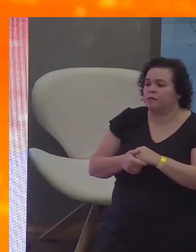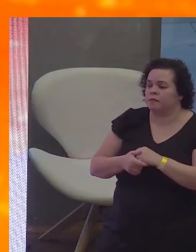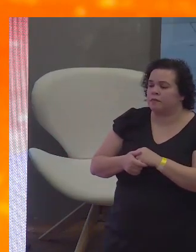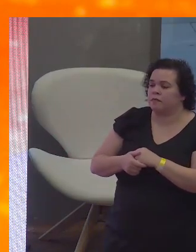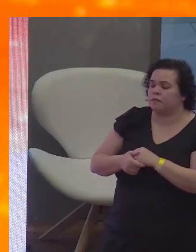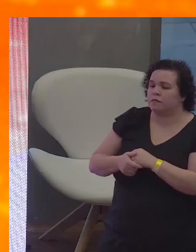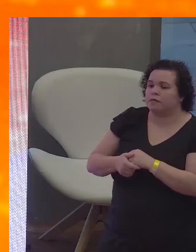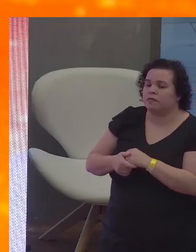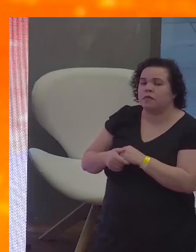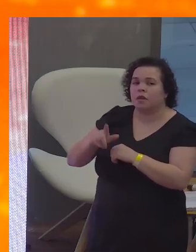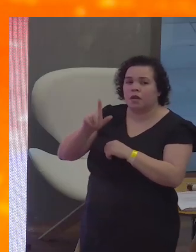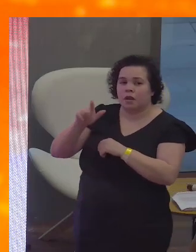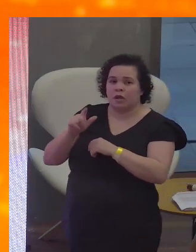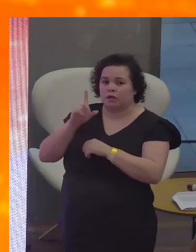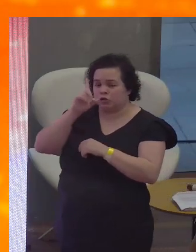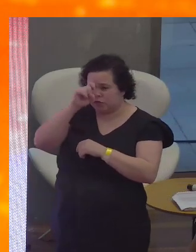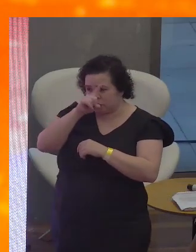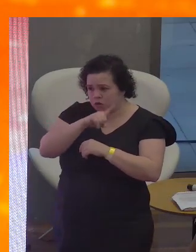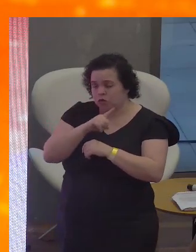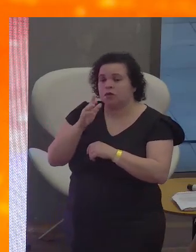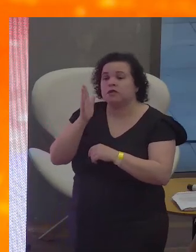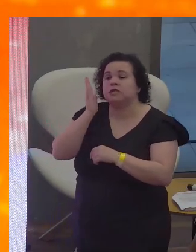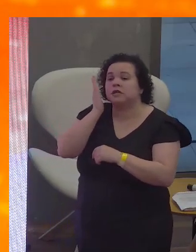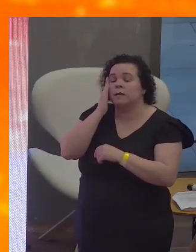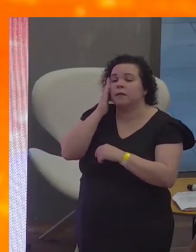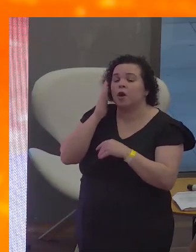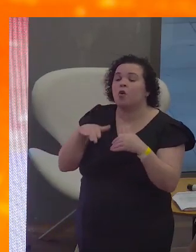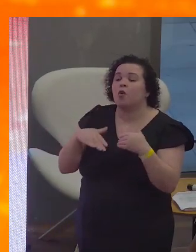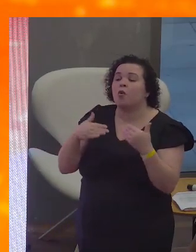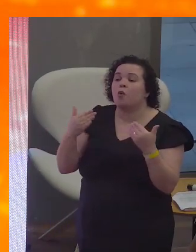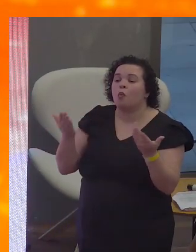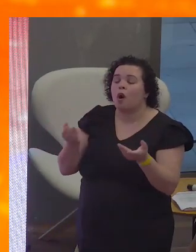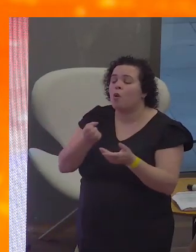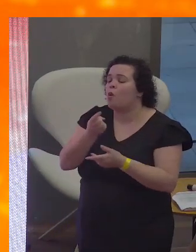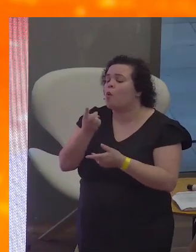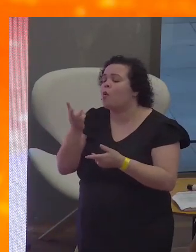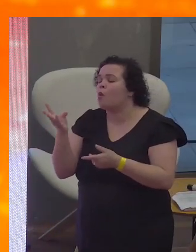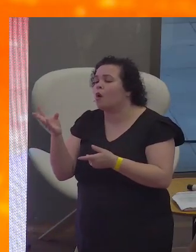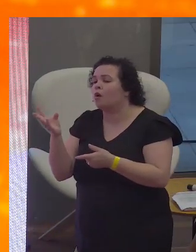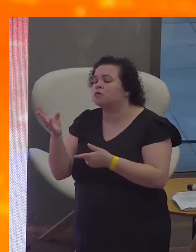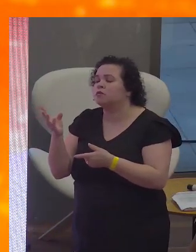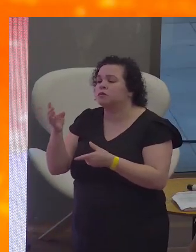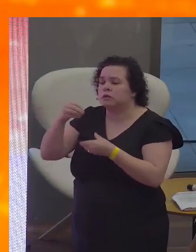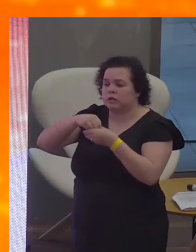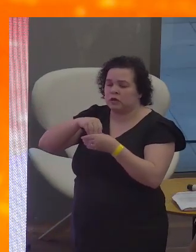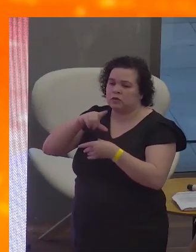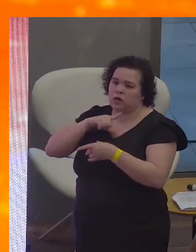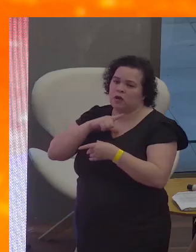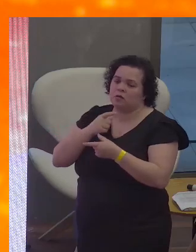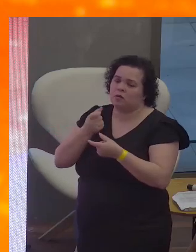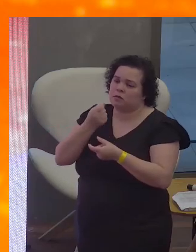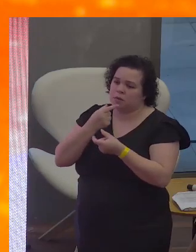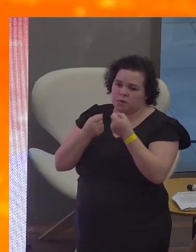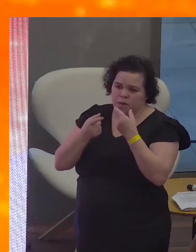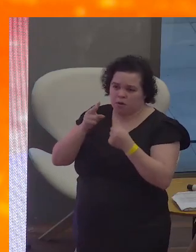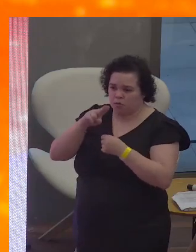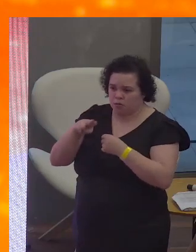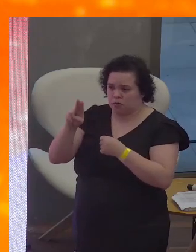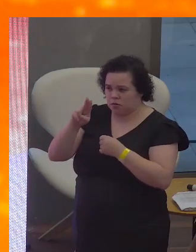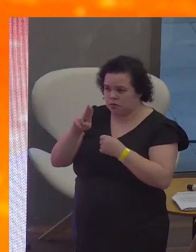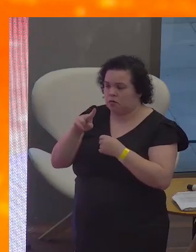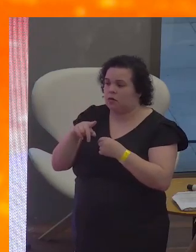O que torna extremamente dificultoso estabelecer quais e a quantidade de constituintes estão ingeridos, porque lembrem que eu